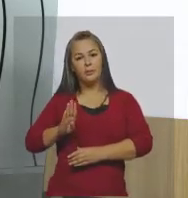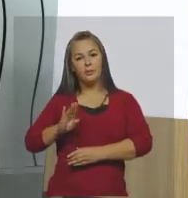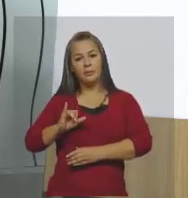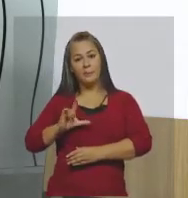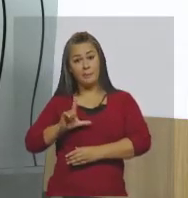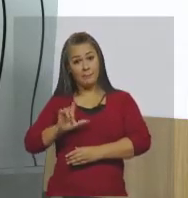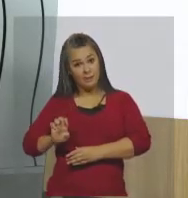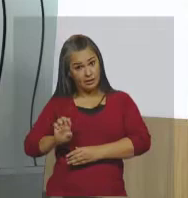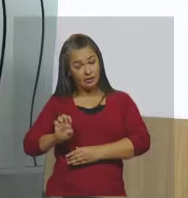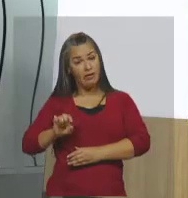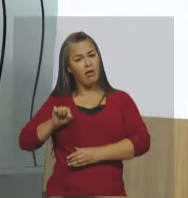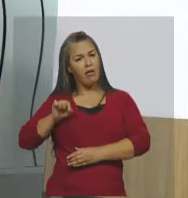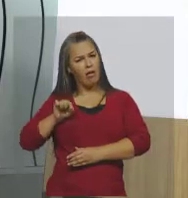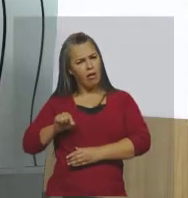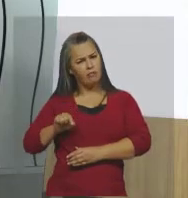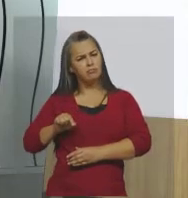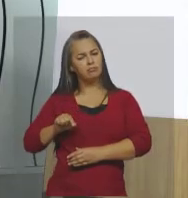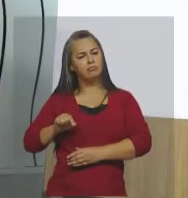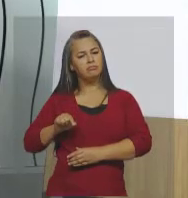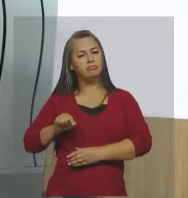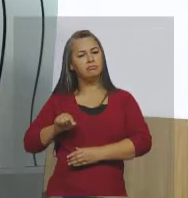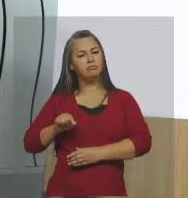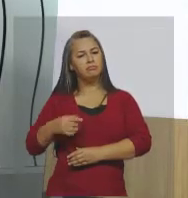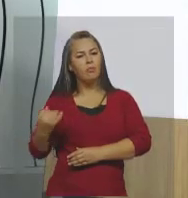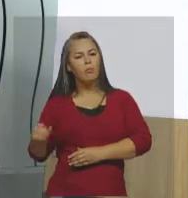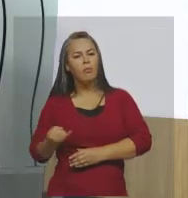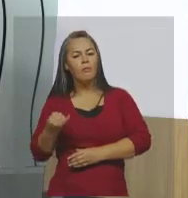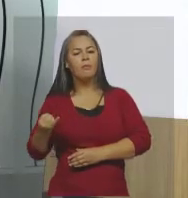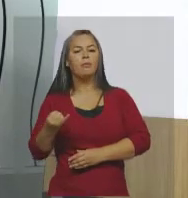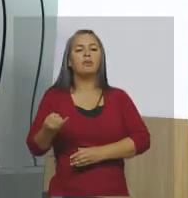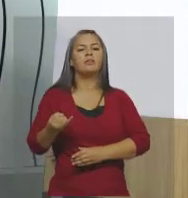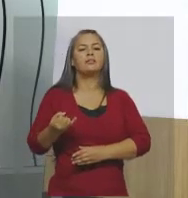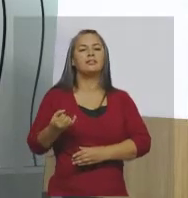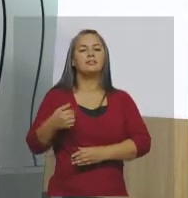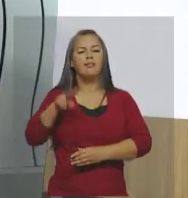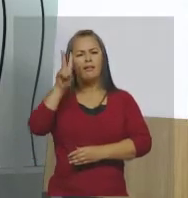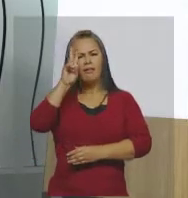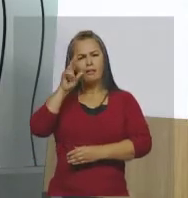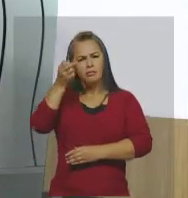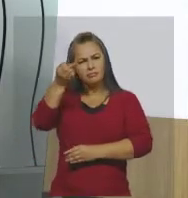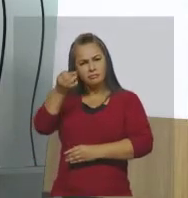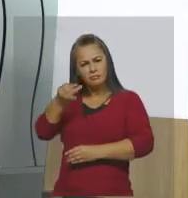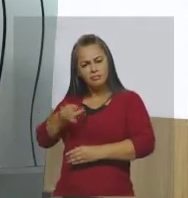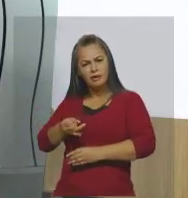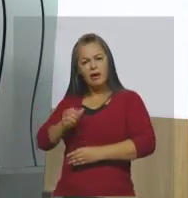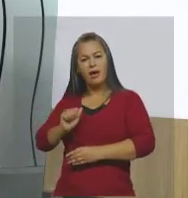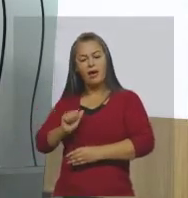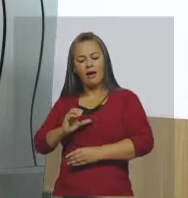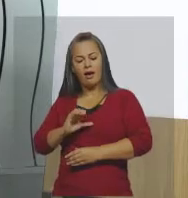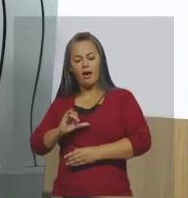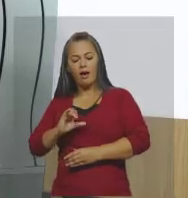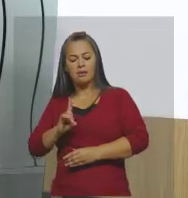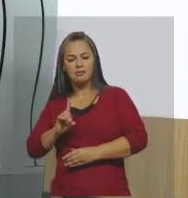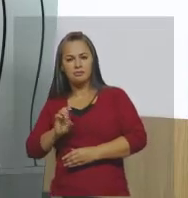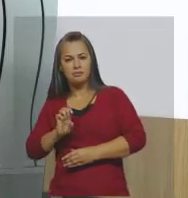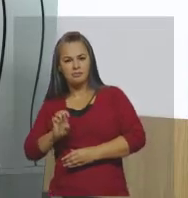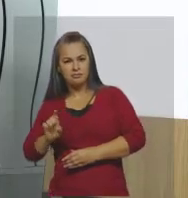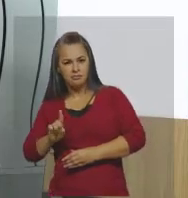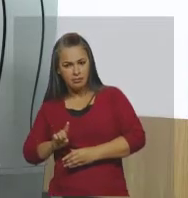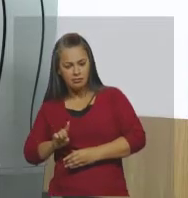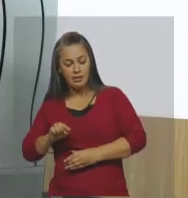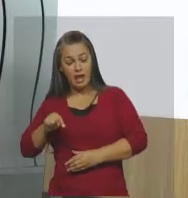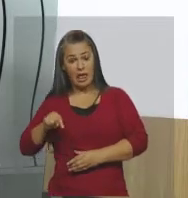da mesma forma lá atrás, no estômago que a acidez ajudava a abrir proteínas. Esses sais biliares, esses